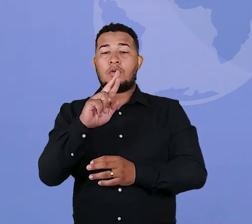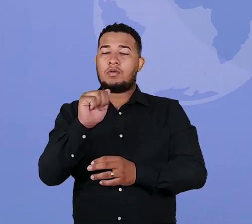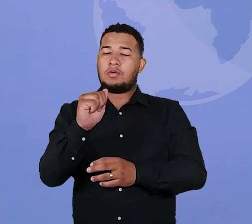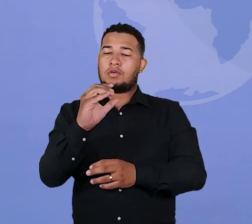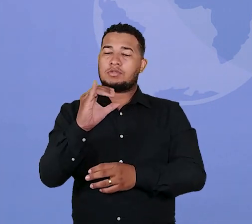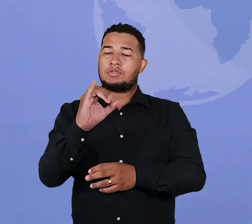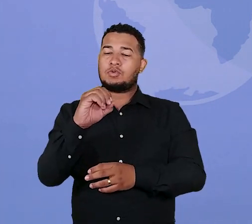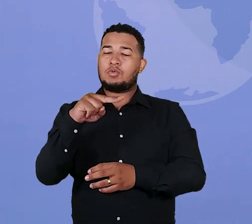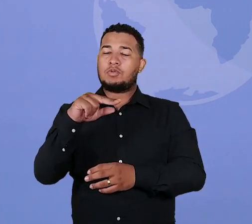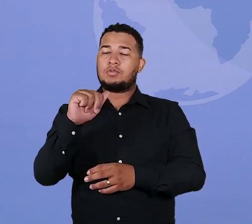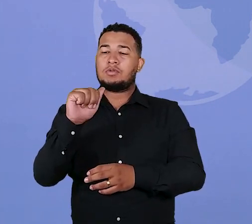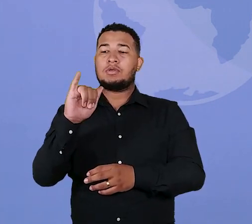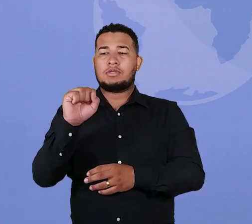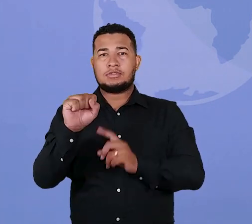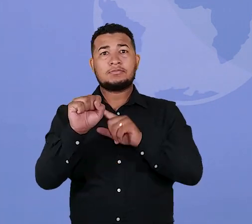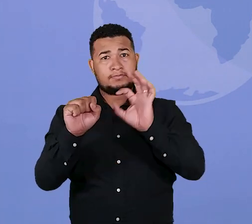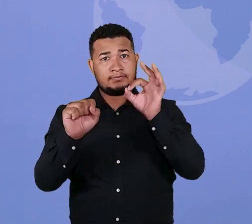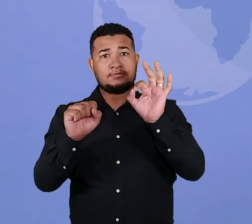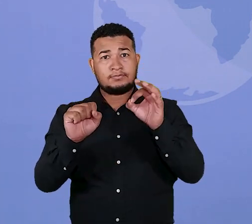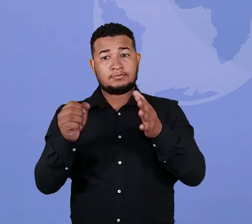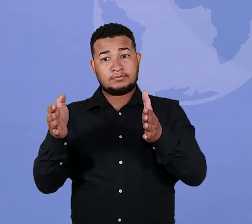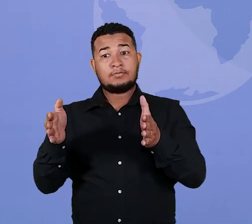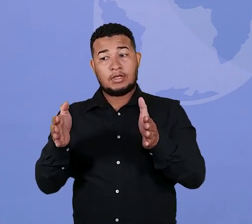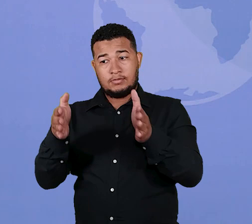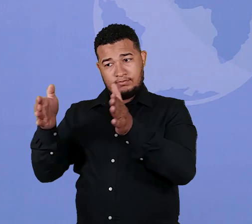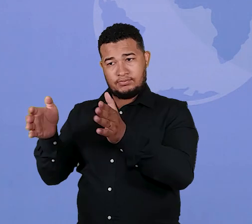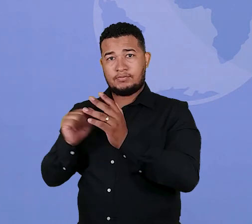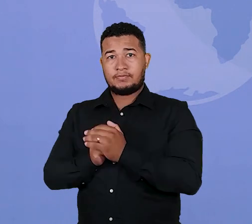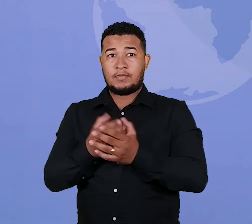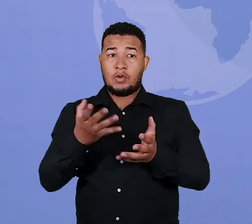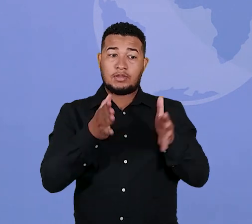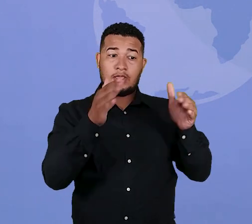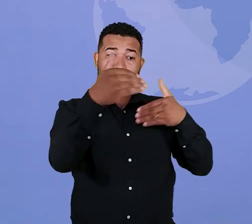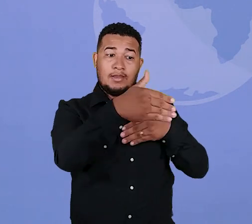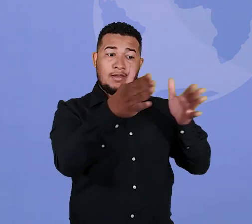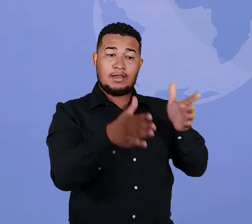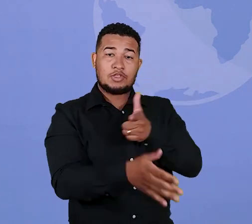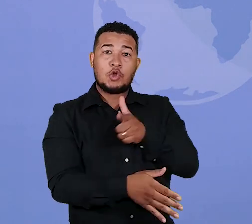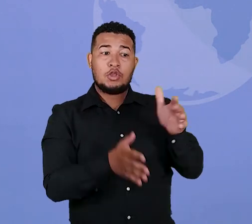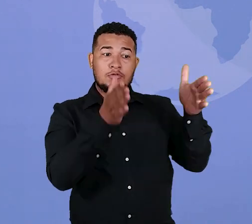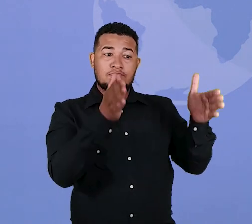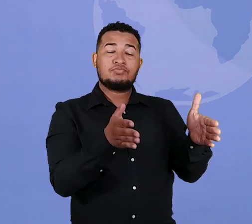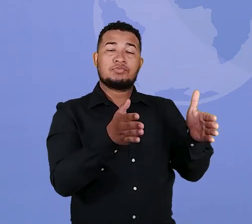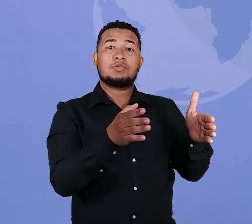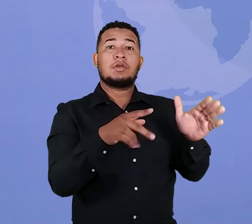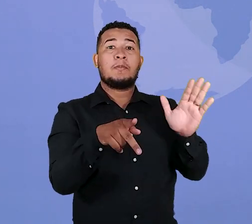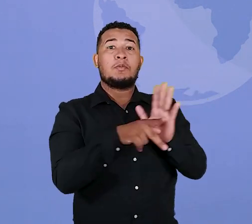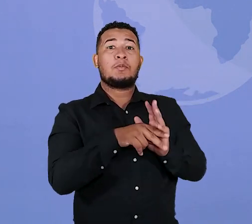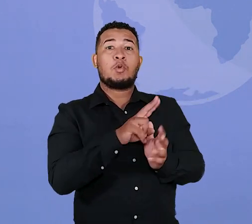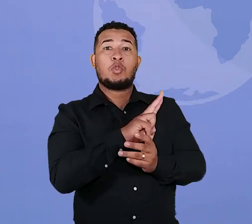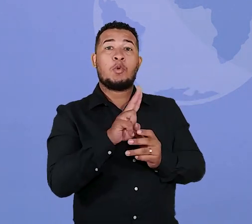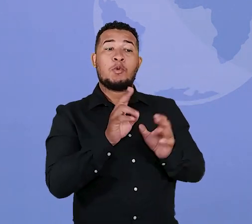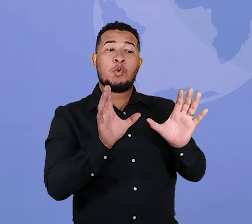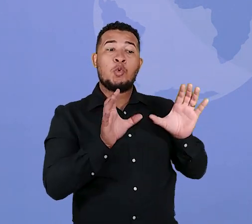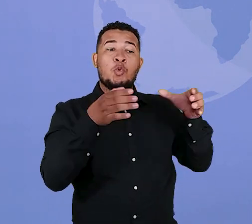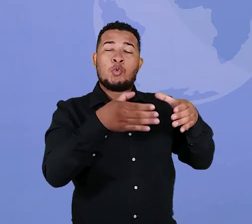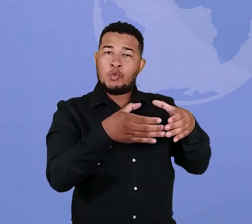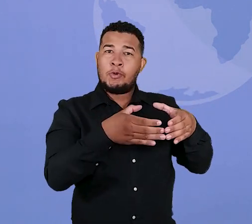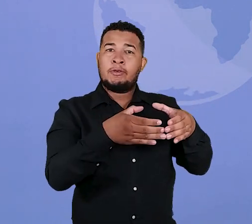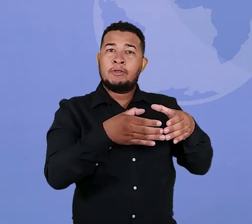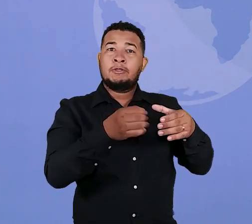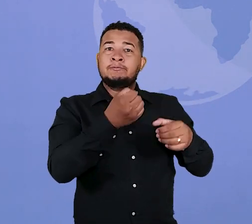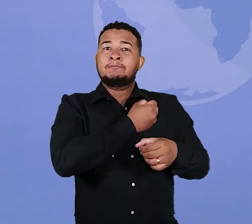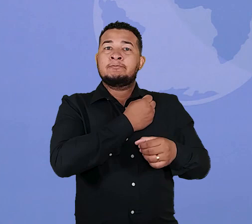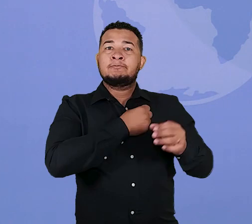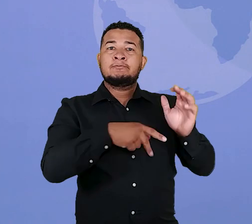certo? Temos agora uma outra caixa, que seria a caixa do que nós vamos chamar de